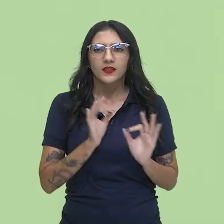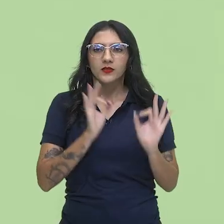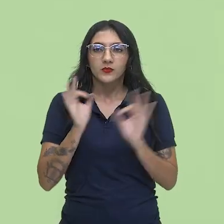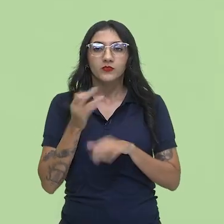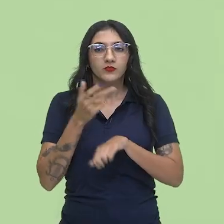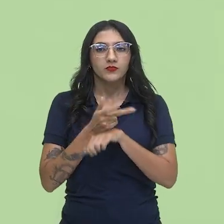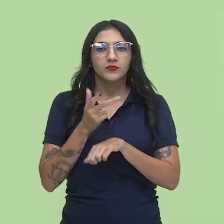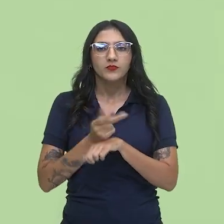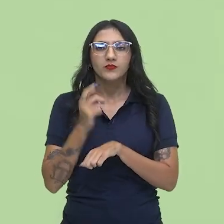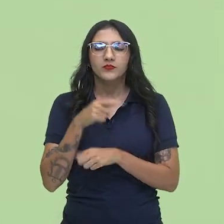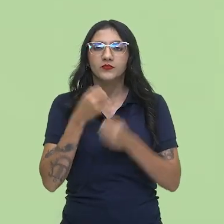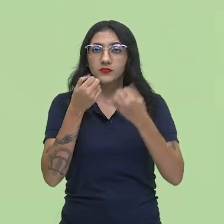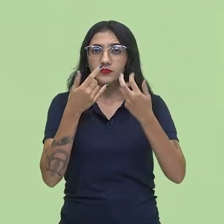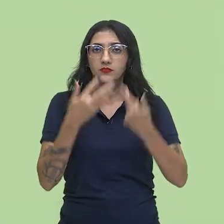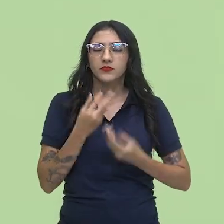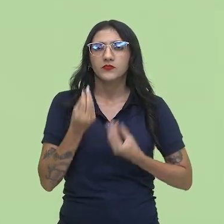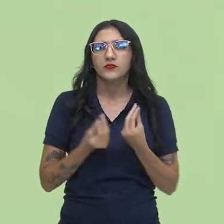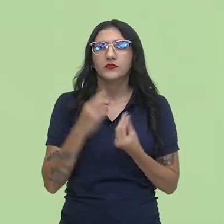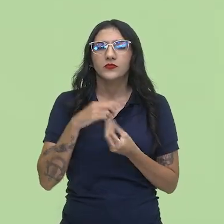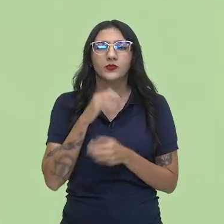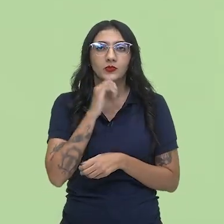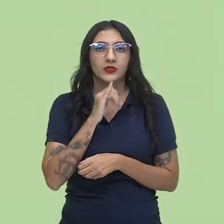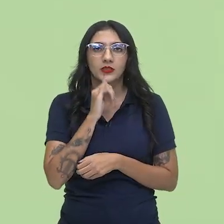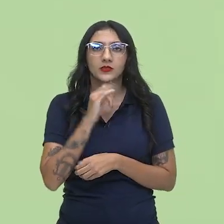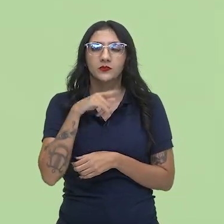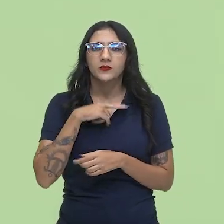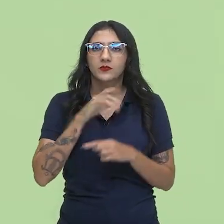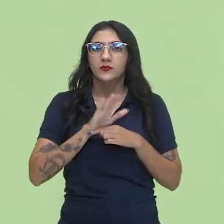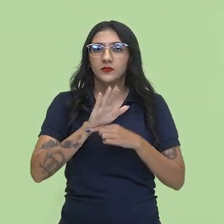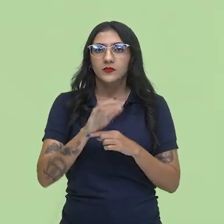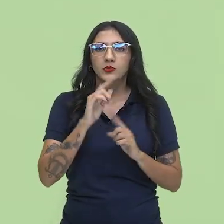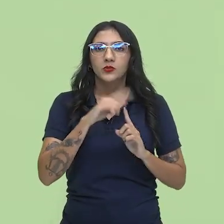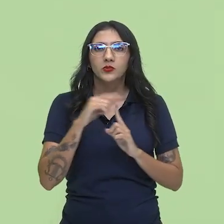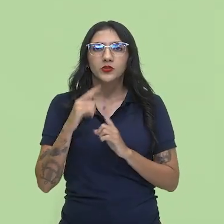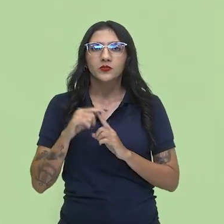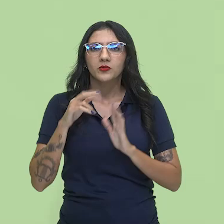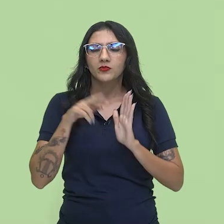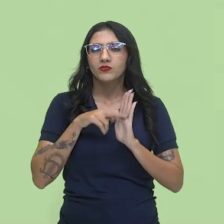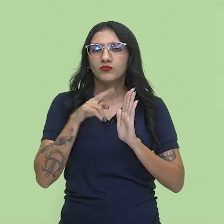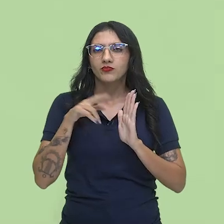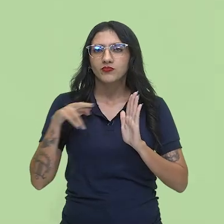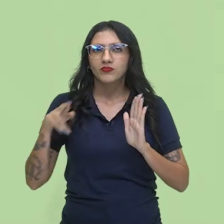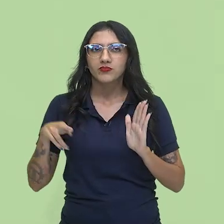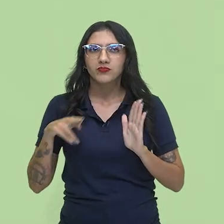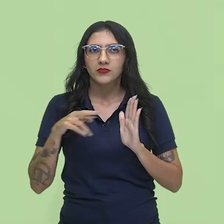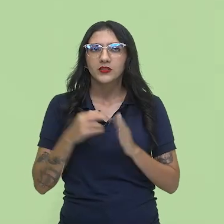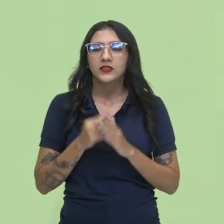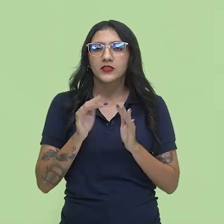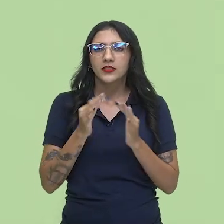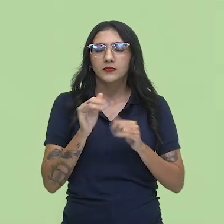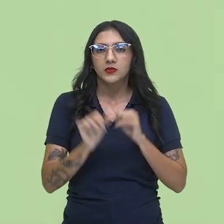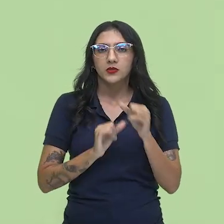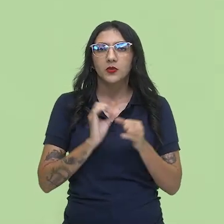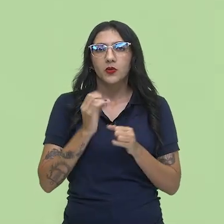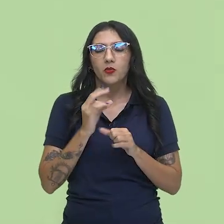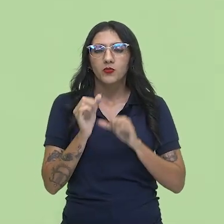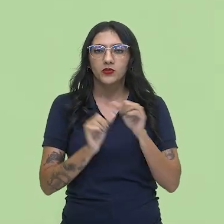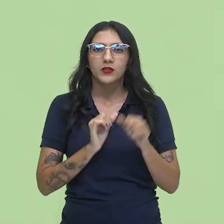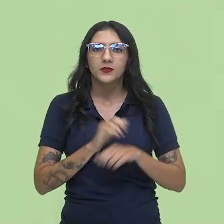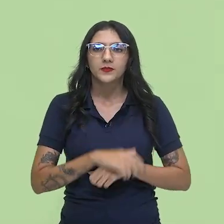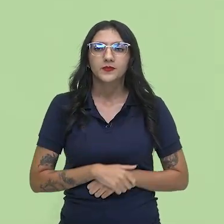ele traz um exemplo de uma reação de simples troca ou deslocamento. Vamos ver.